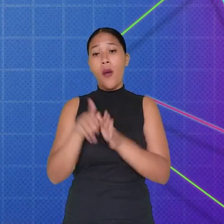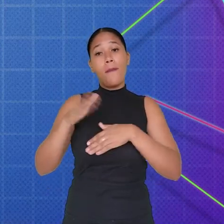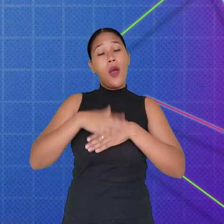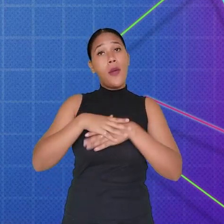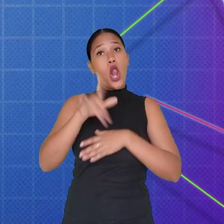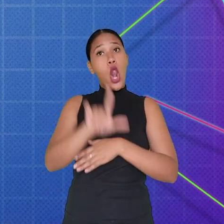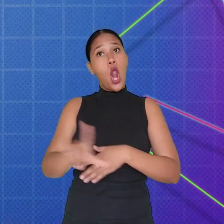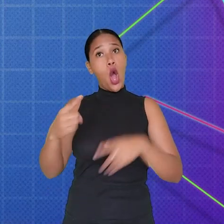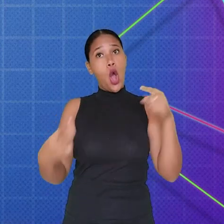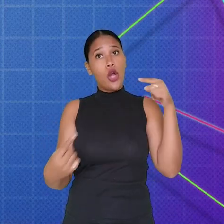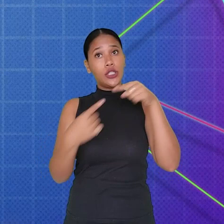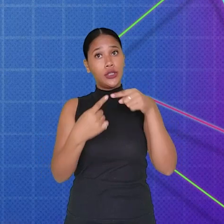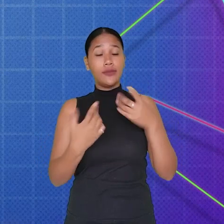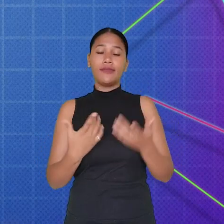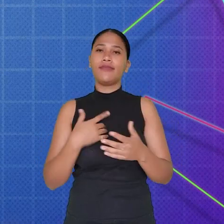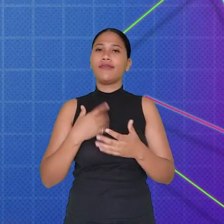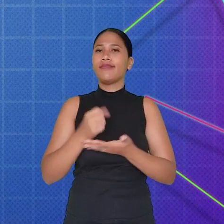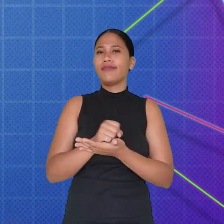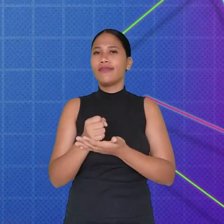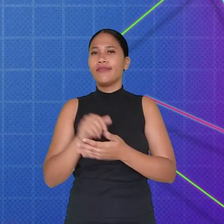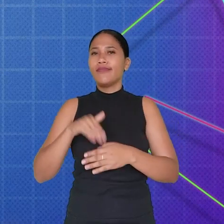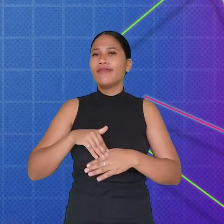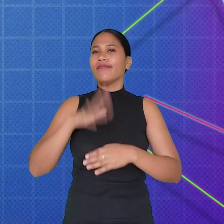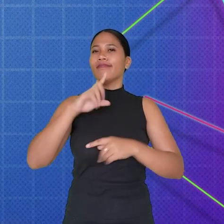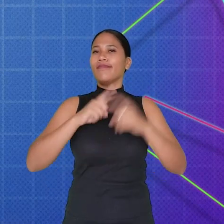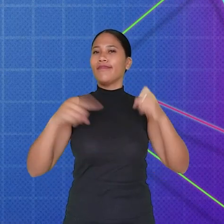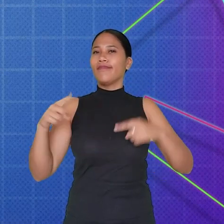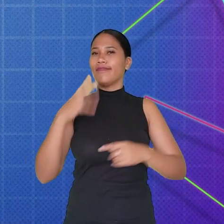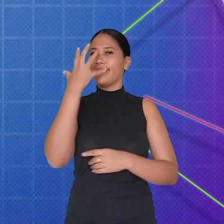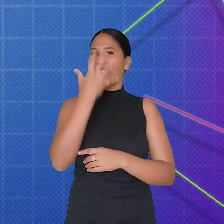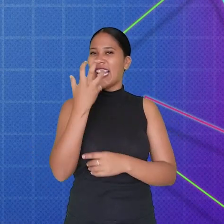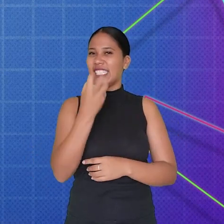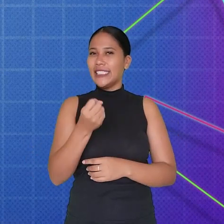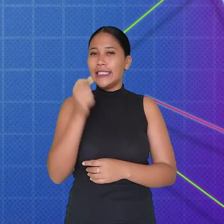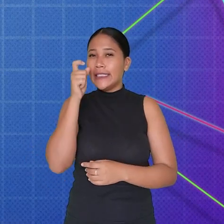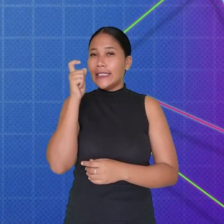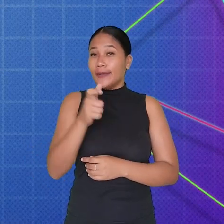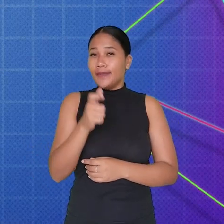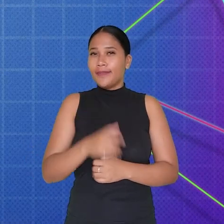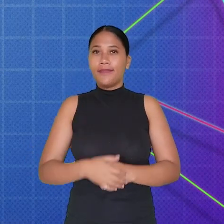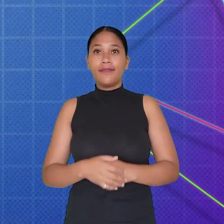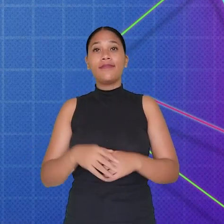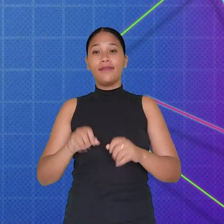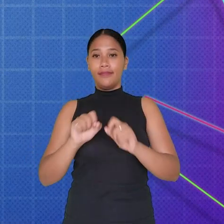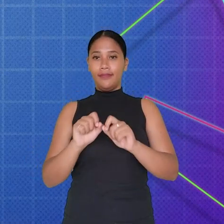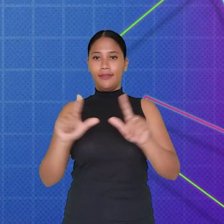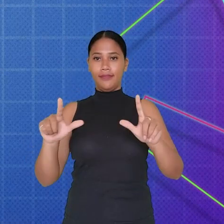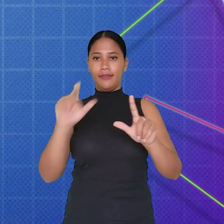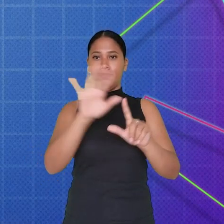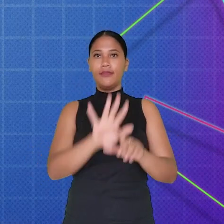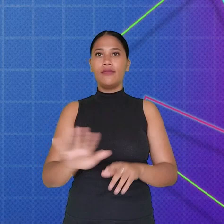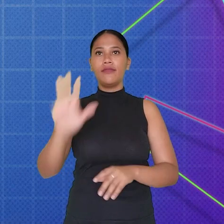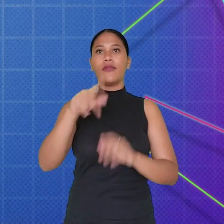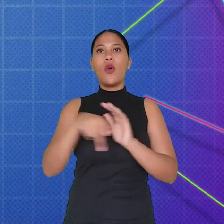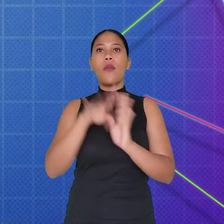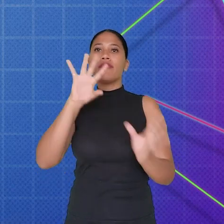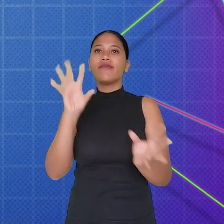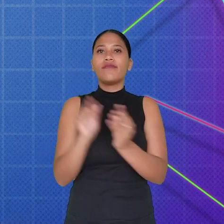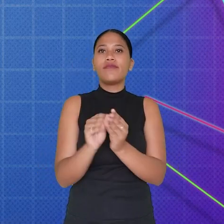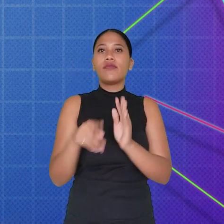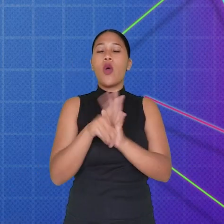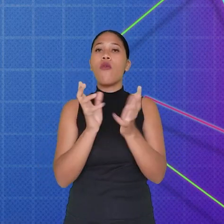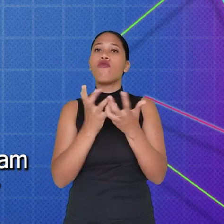própria lógica e comportamento, tornando o jogo mais variado e interessante. As interfaces podem ser utilizadas para definir